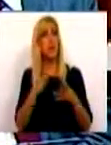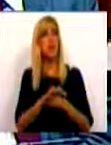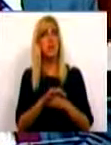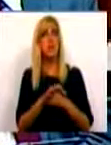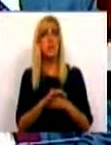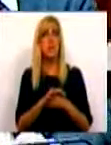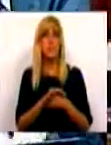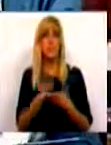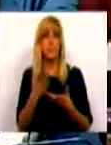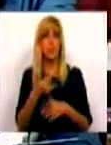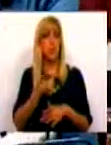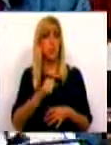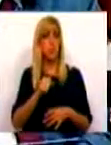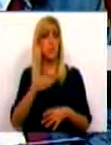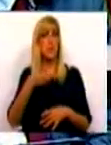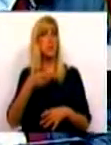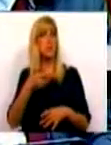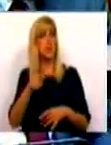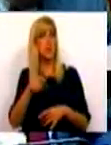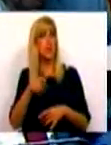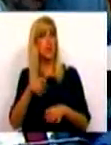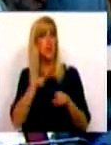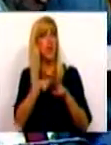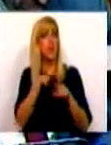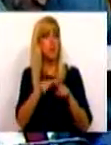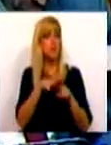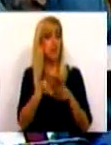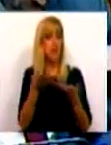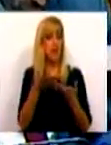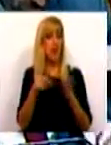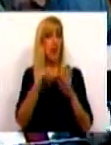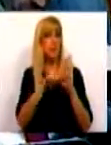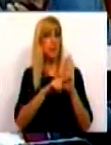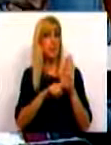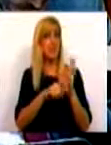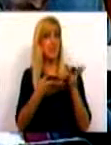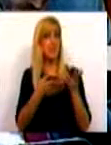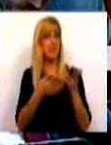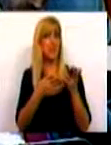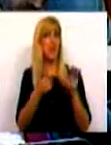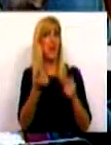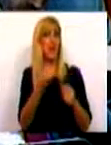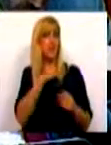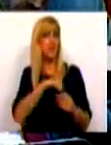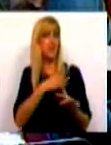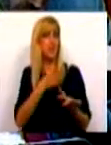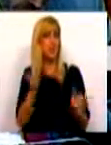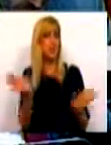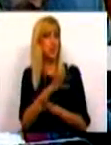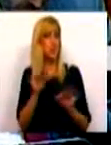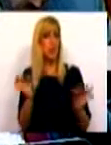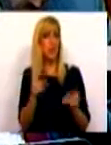a carga fiscal em 2017 está influenciada por medidas, por receitas absolutamente